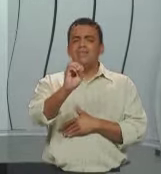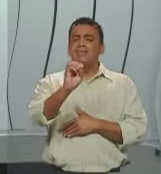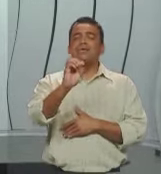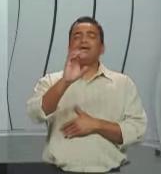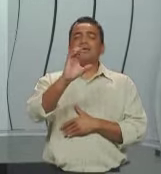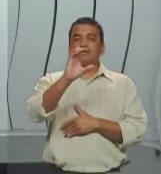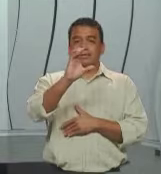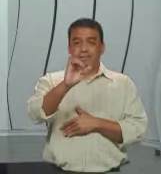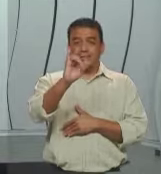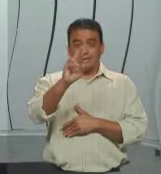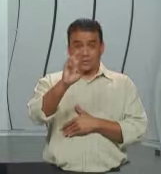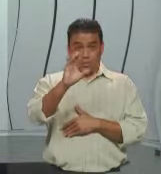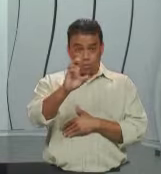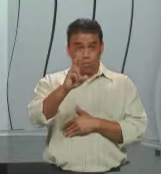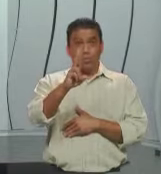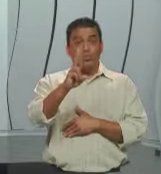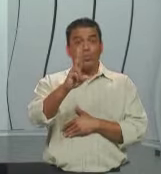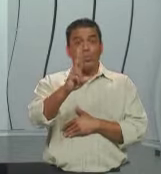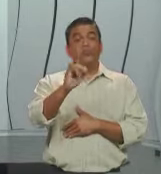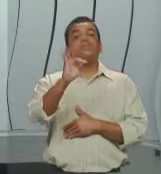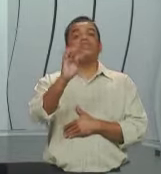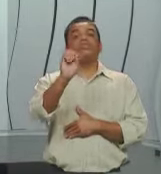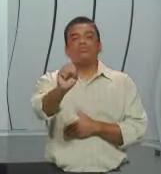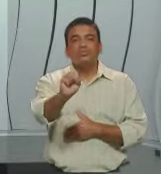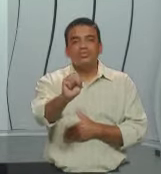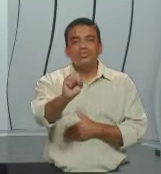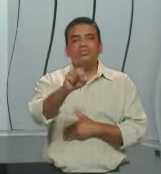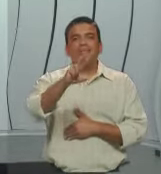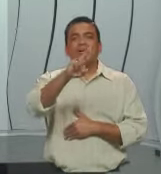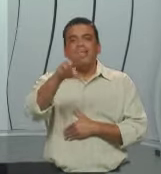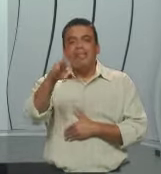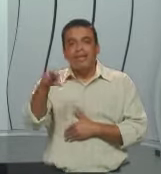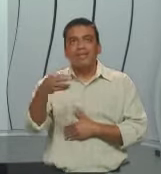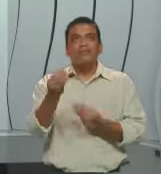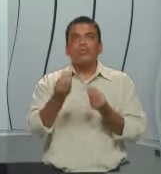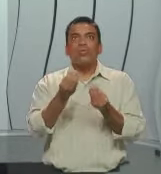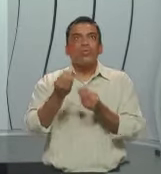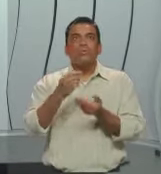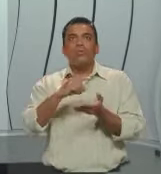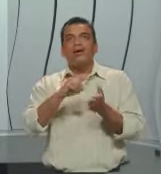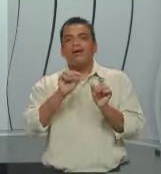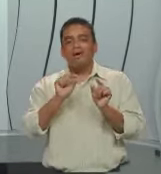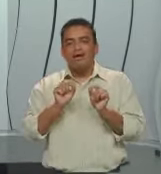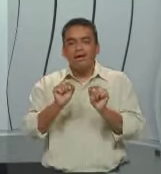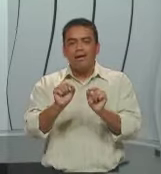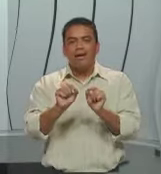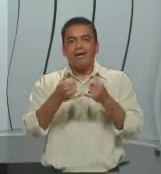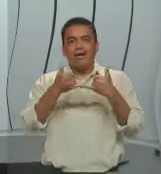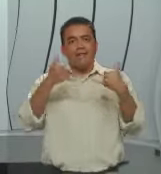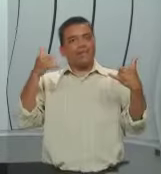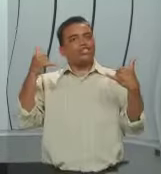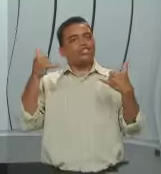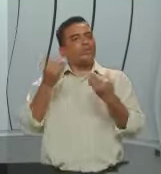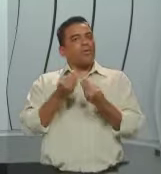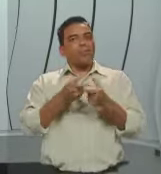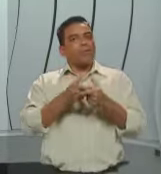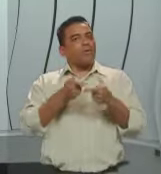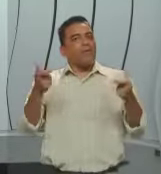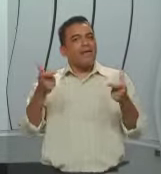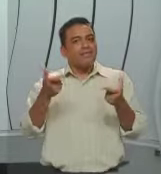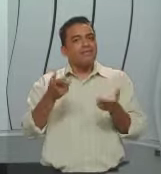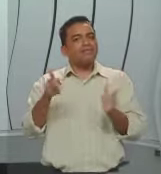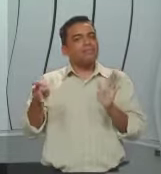que agora mostrando para vocês um pouco os instrumentos que a gente usa para medir as grandezas que são mais